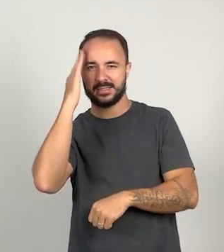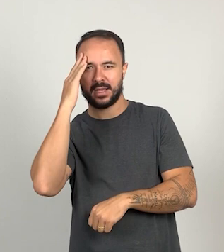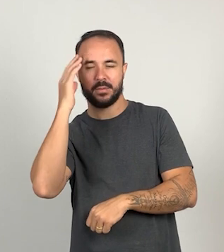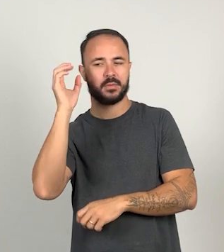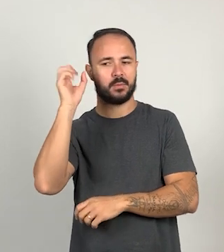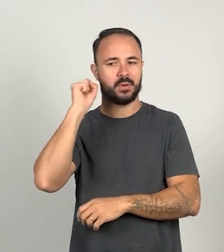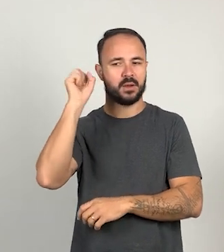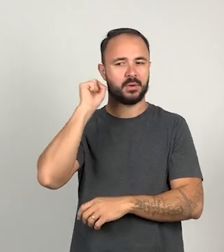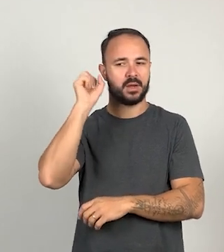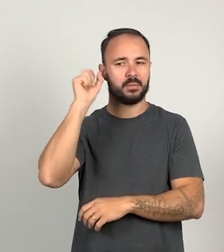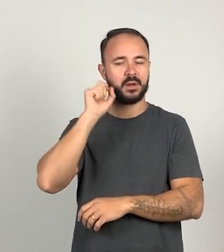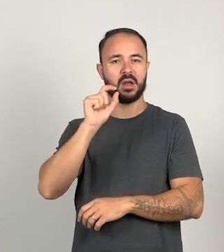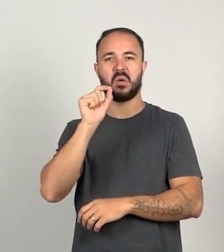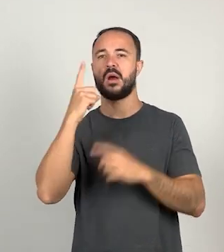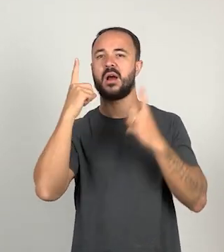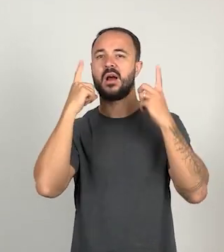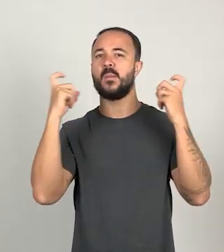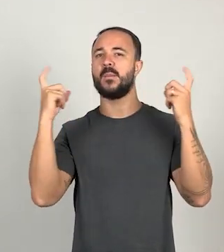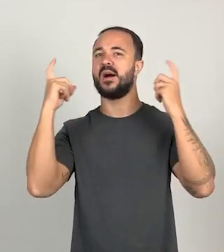o relógio faz?